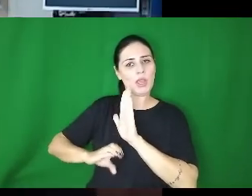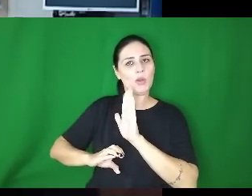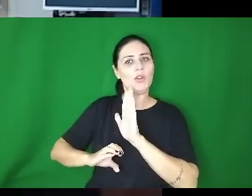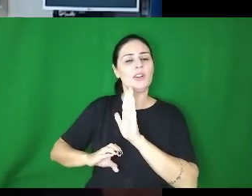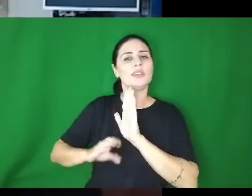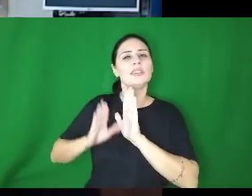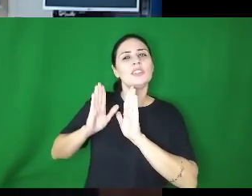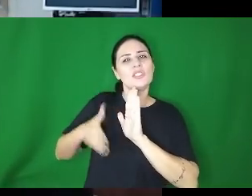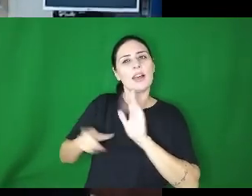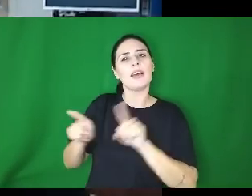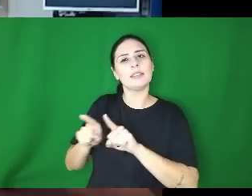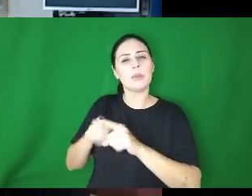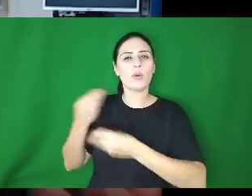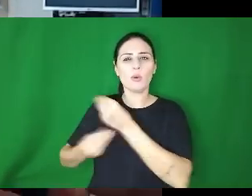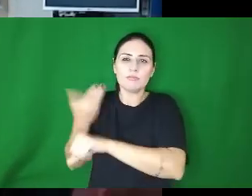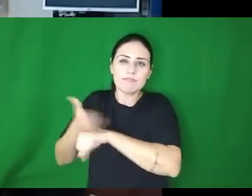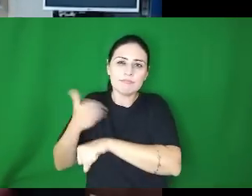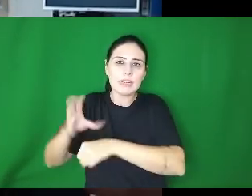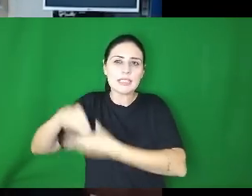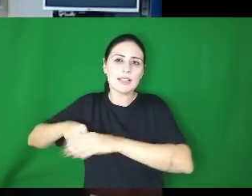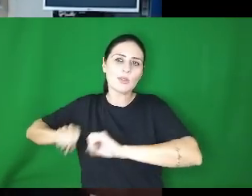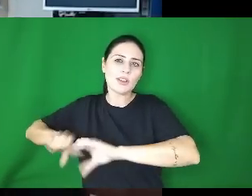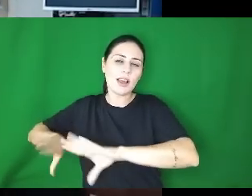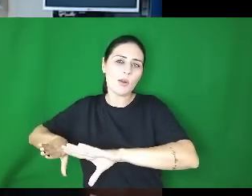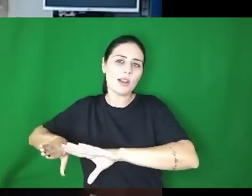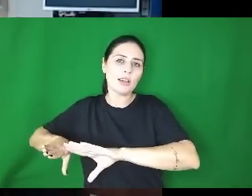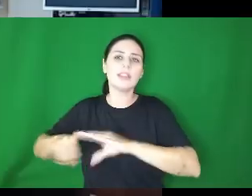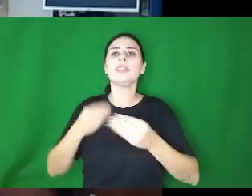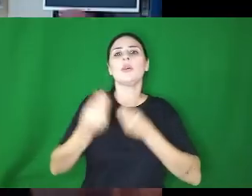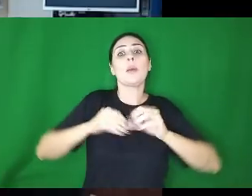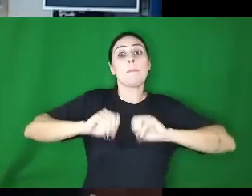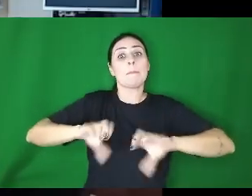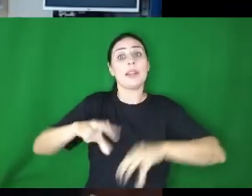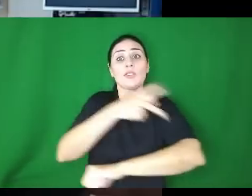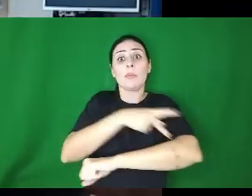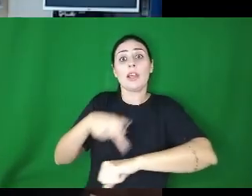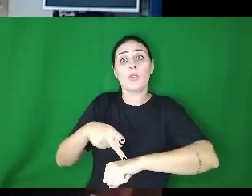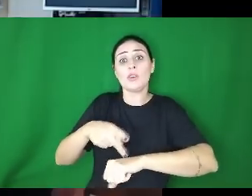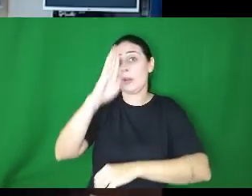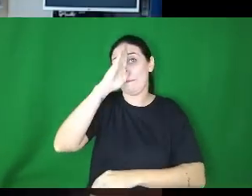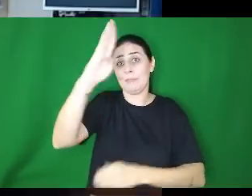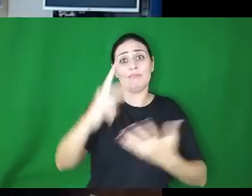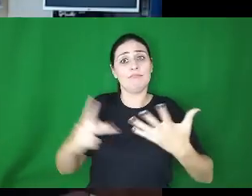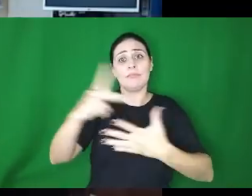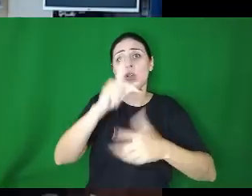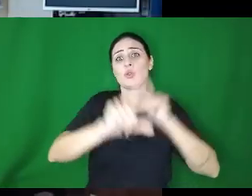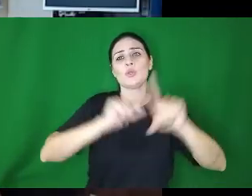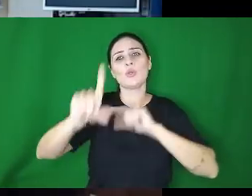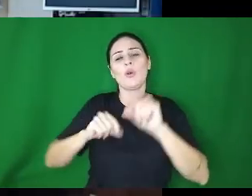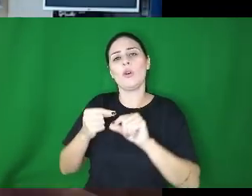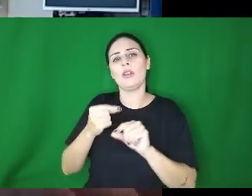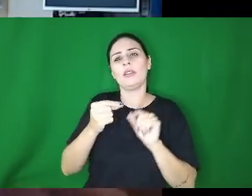muito de acordo com o que a gente estava pensando e precisando mesmo, para poder fazer essa leitura e